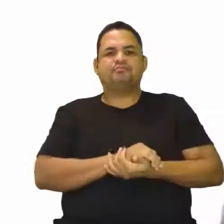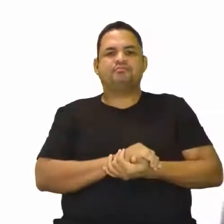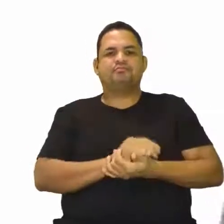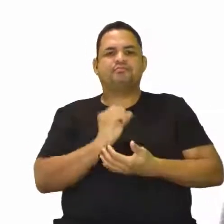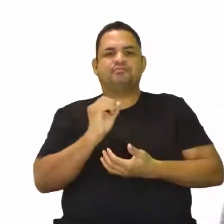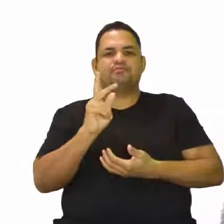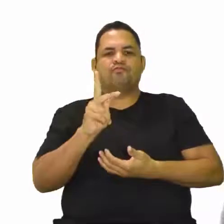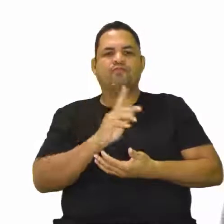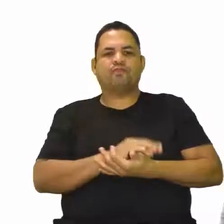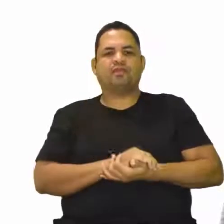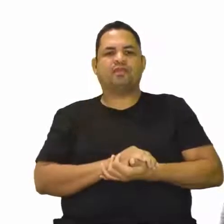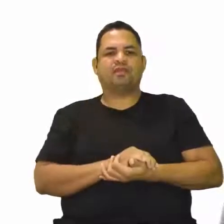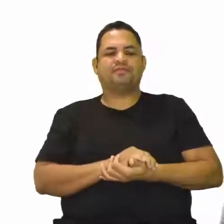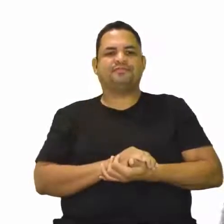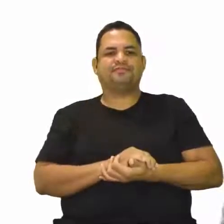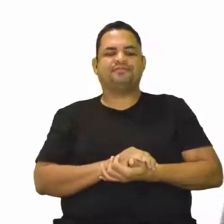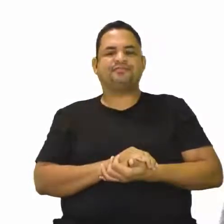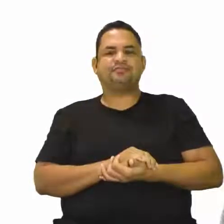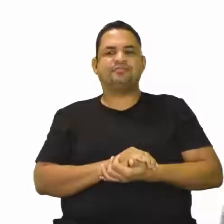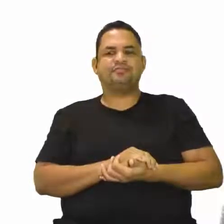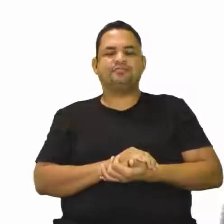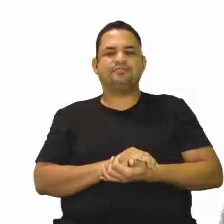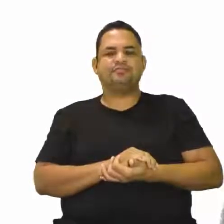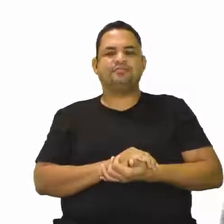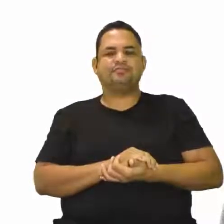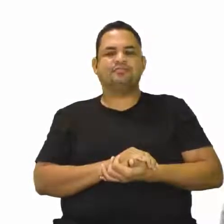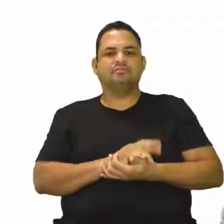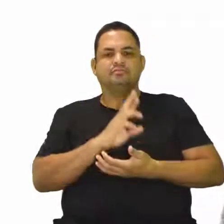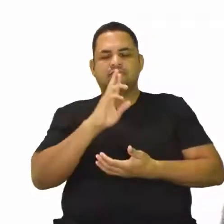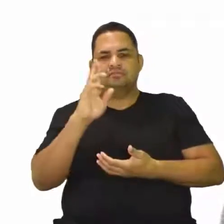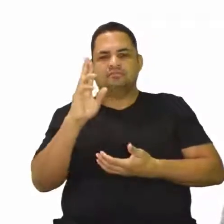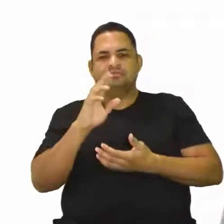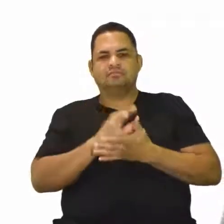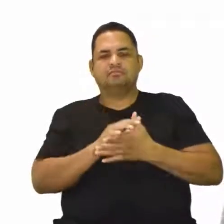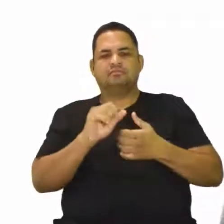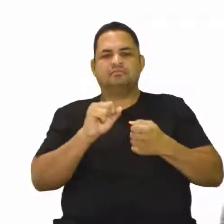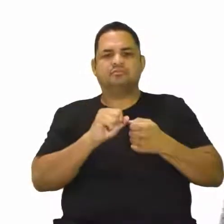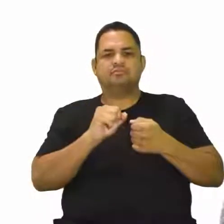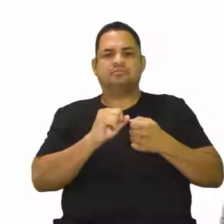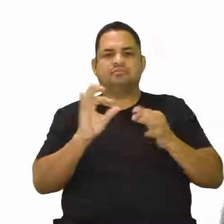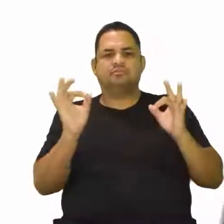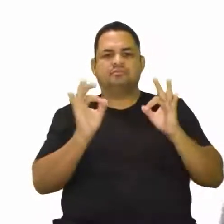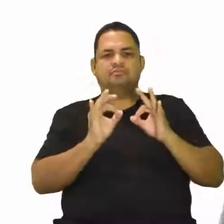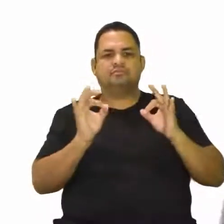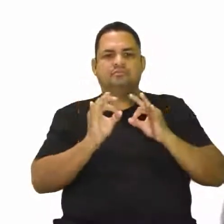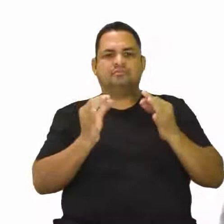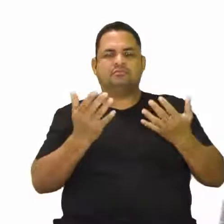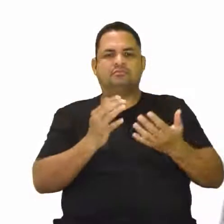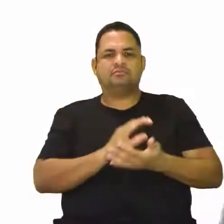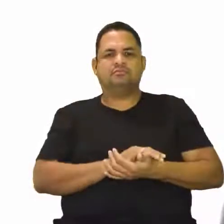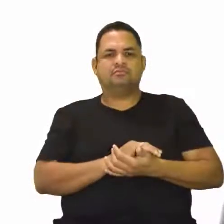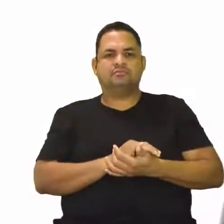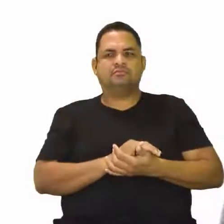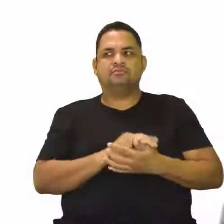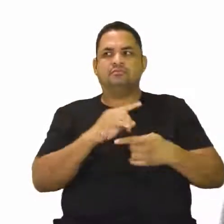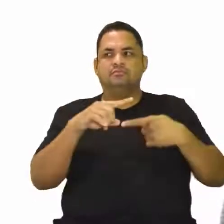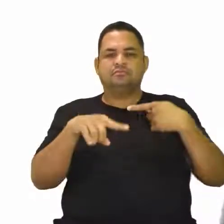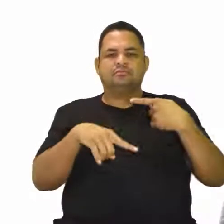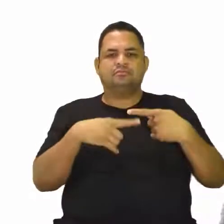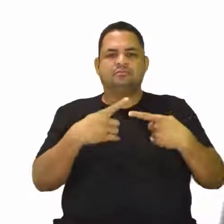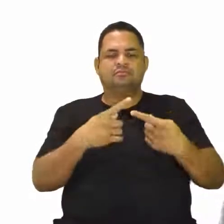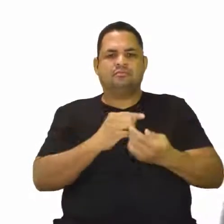ok muito bem muito bem o soviete fazendo ótimo e na